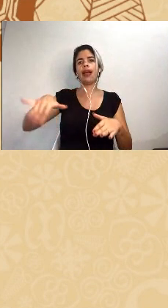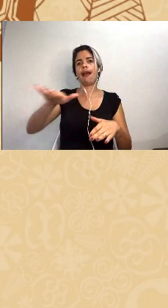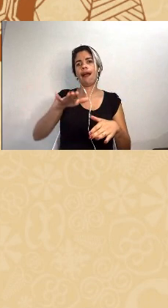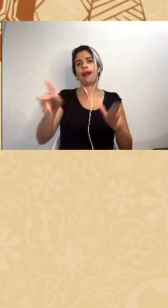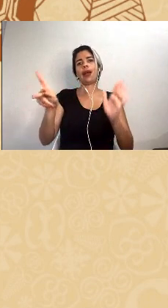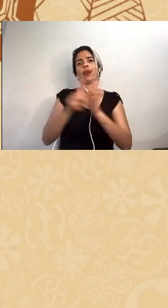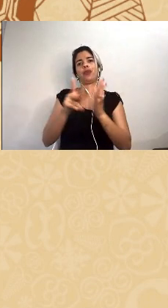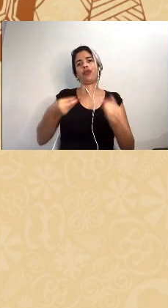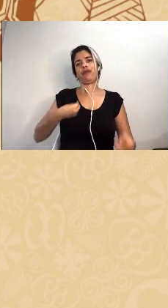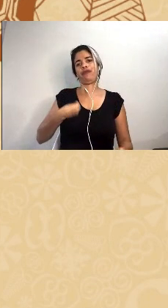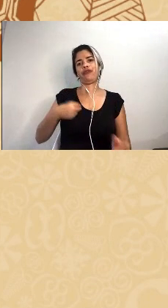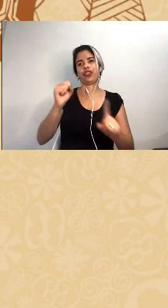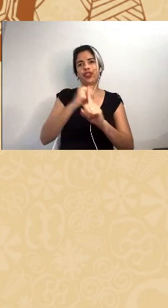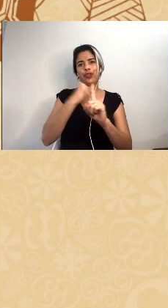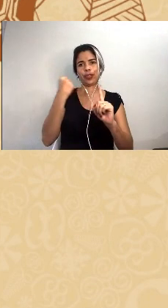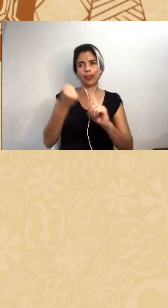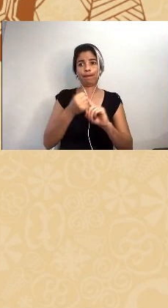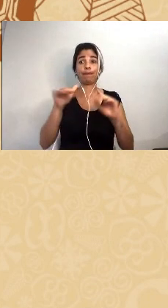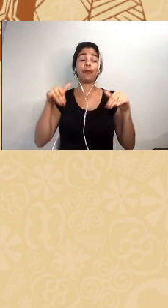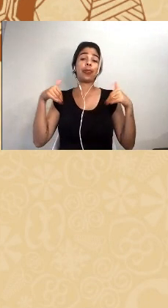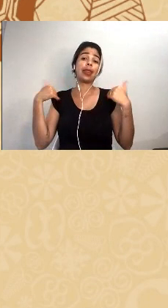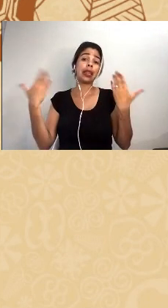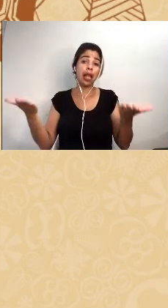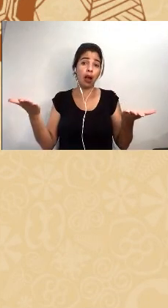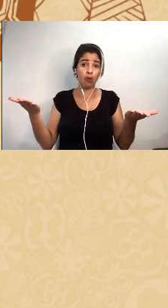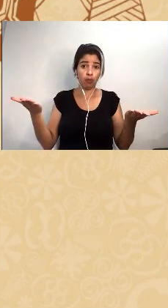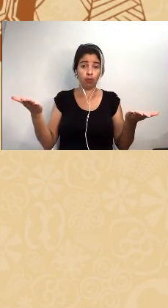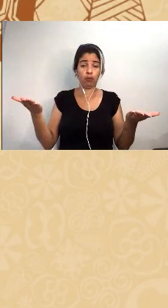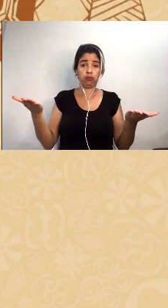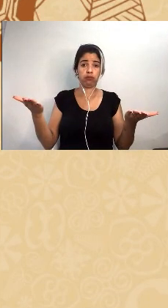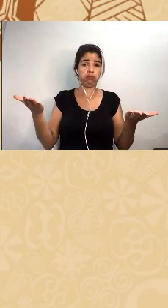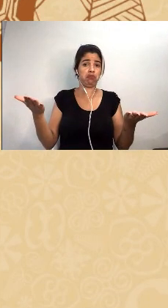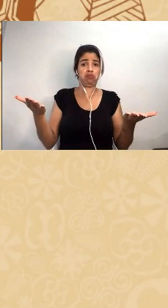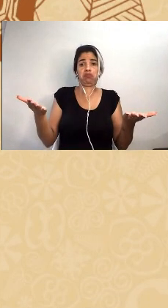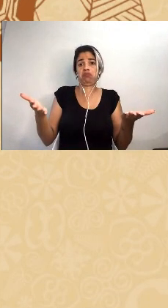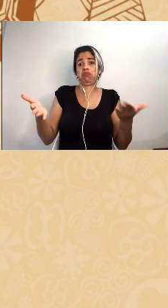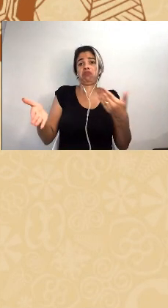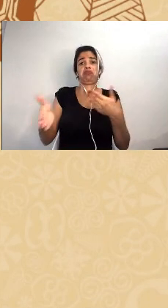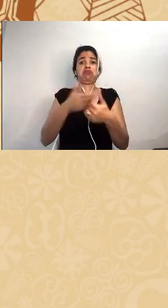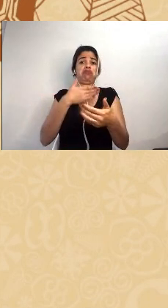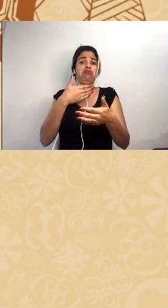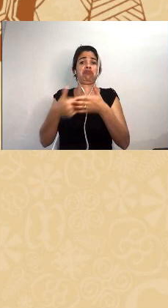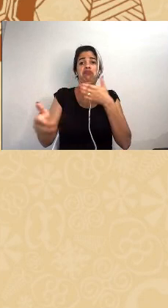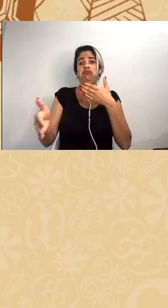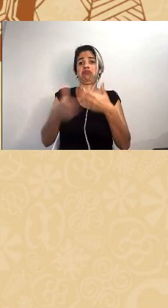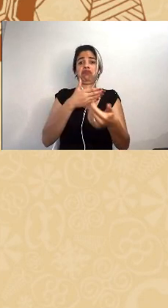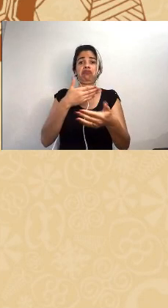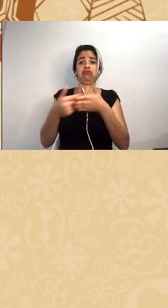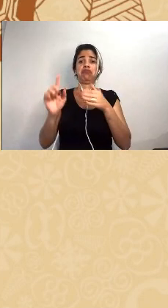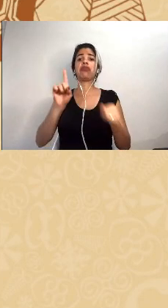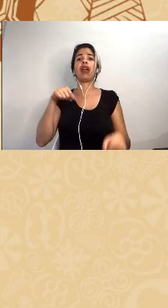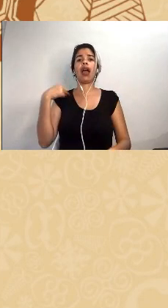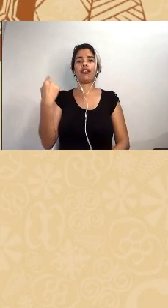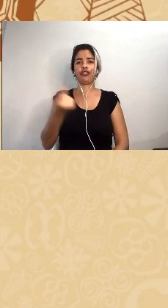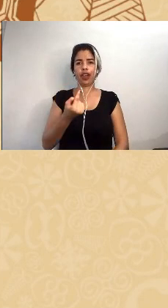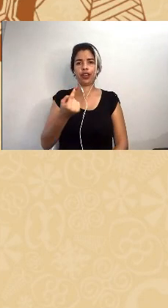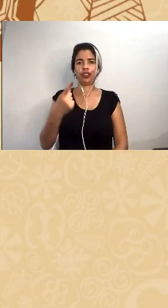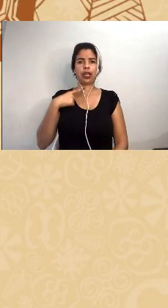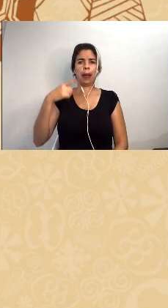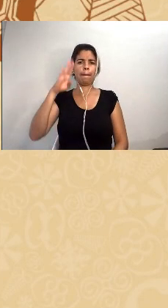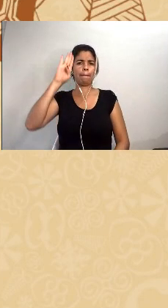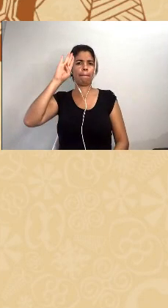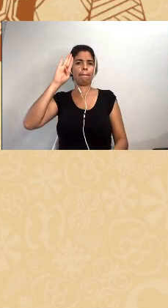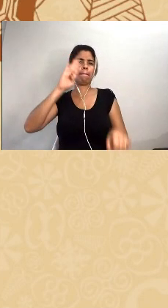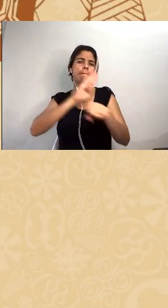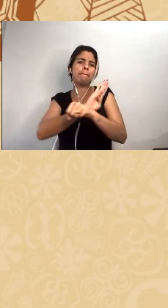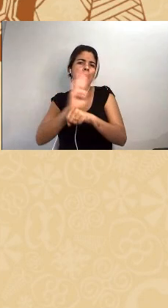vida social. Então, não convém, não nos cabe, brancos e negros,